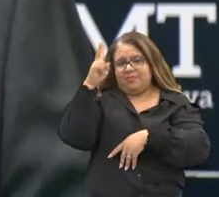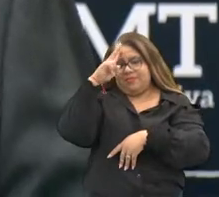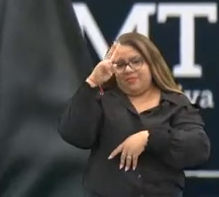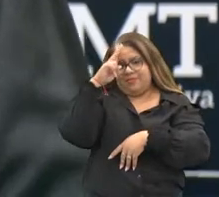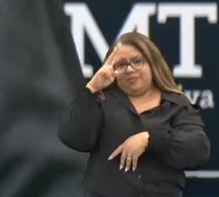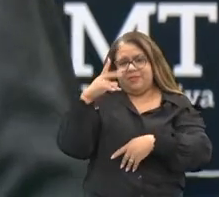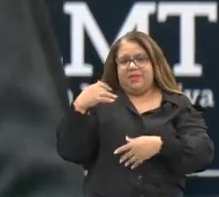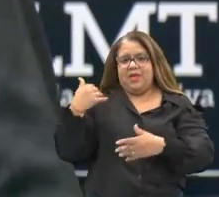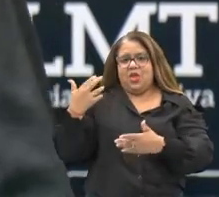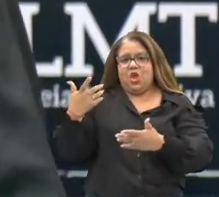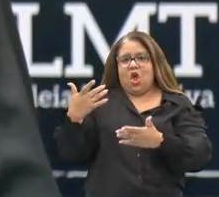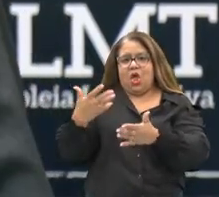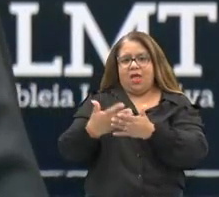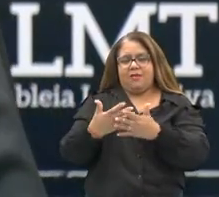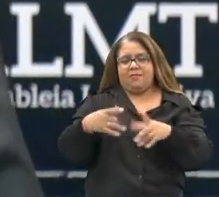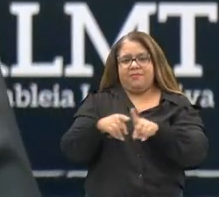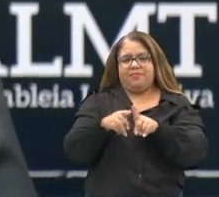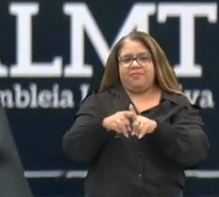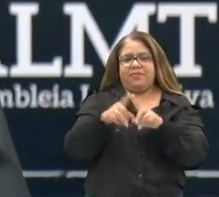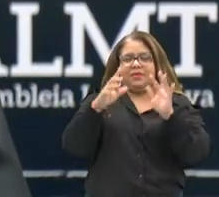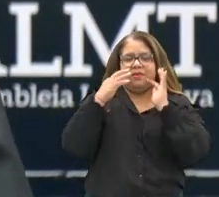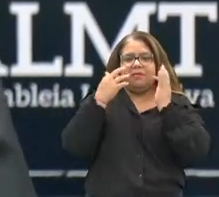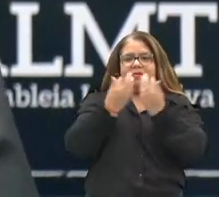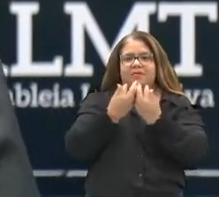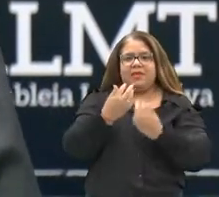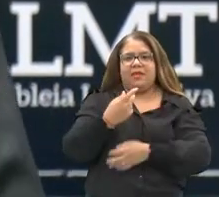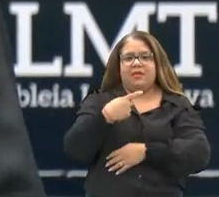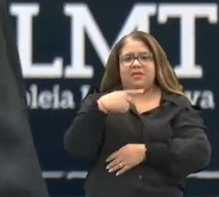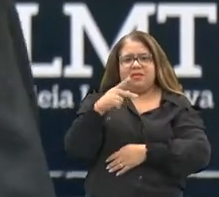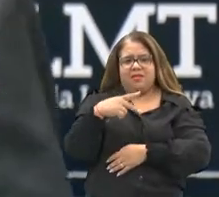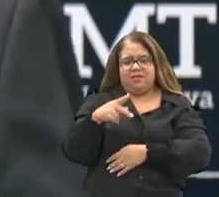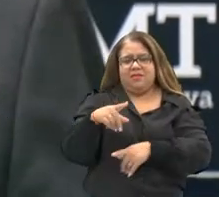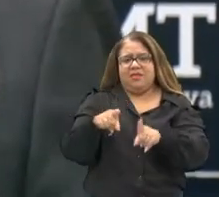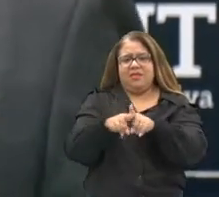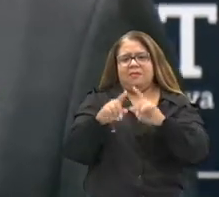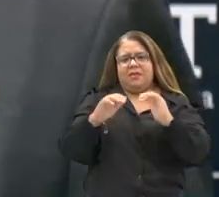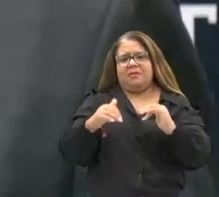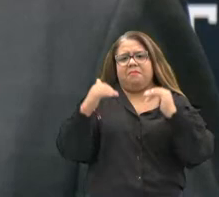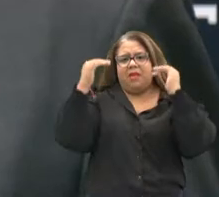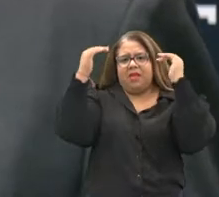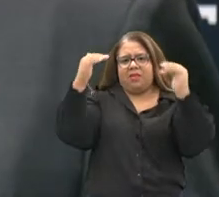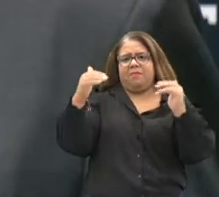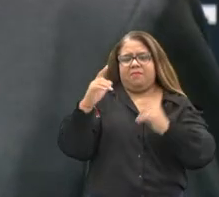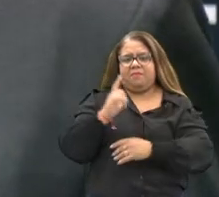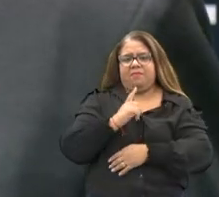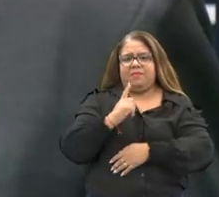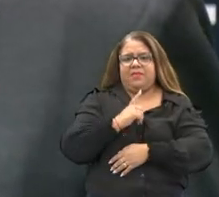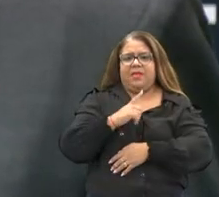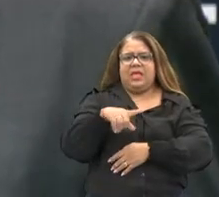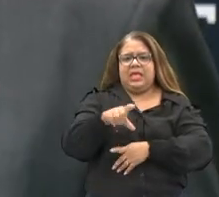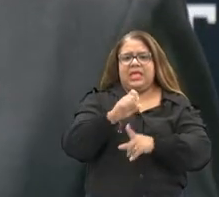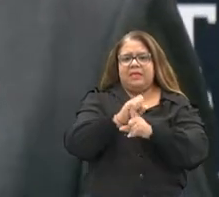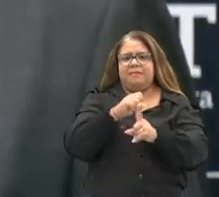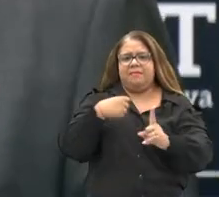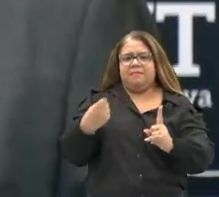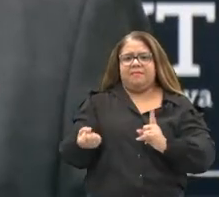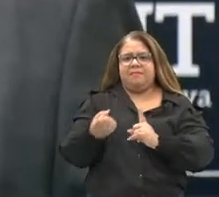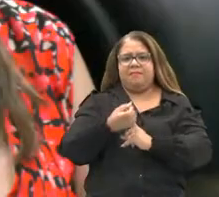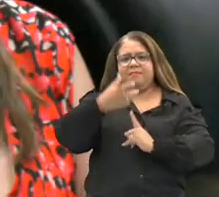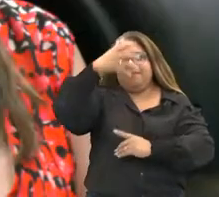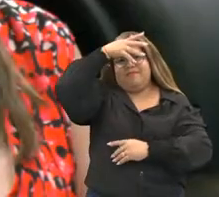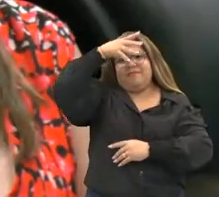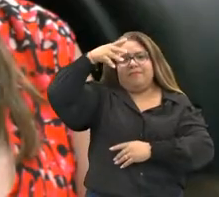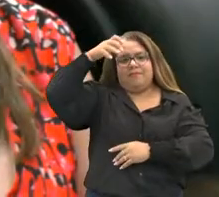mensagem, familiares de Filinto Miller, demais autoridades, sobretudo a sociedade